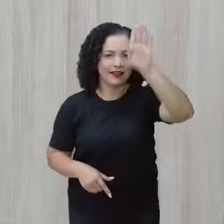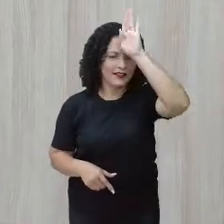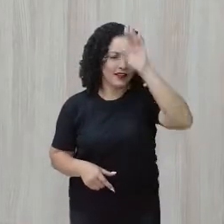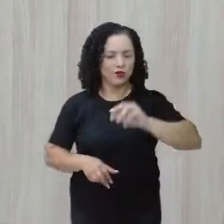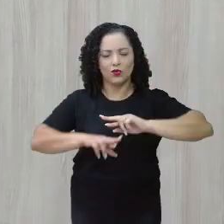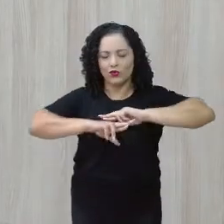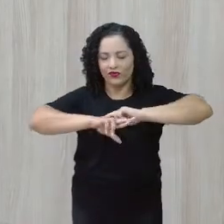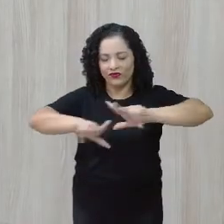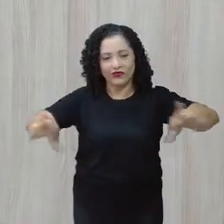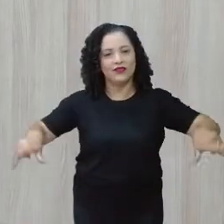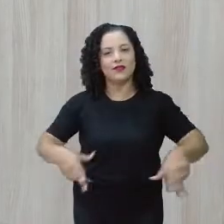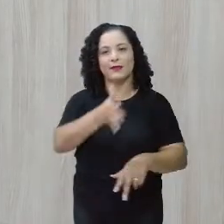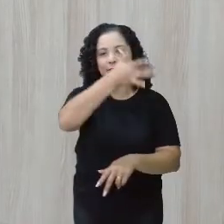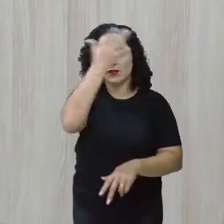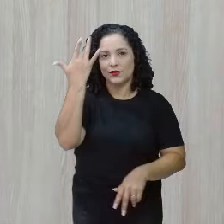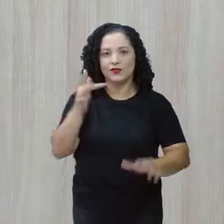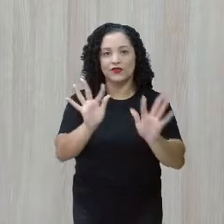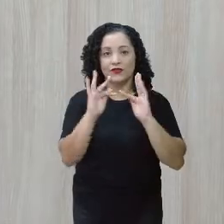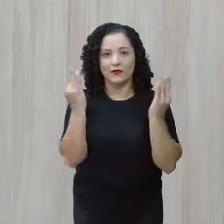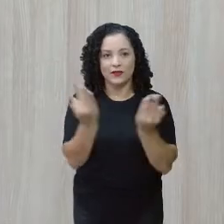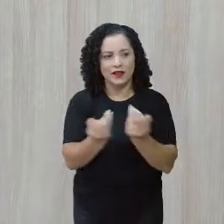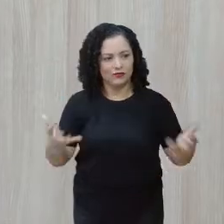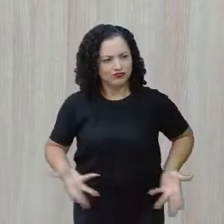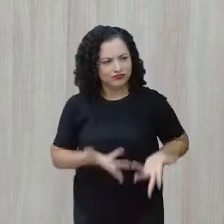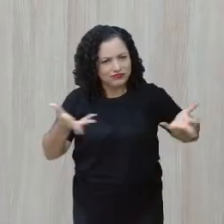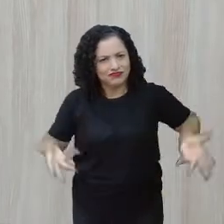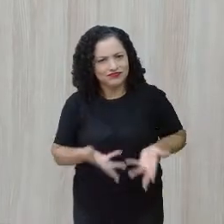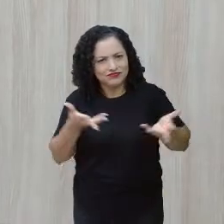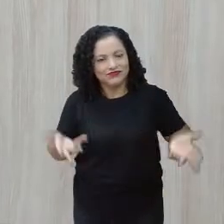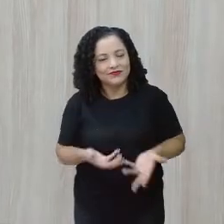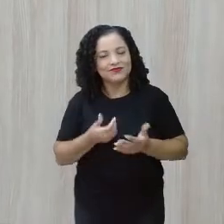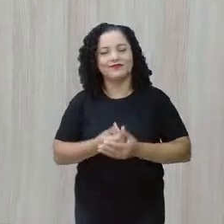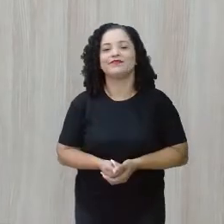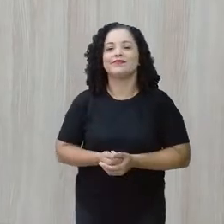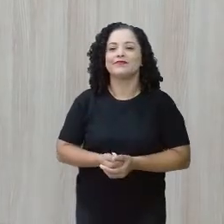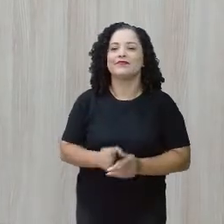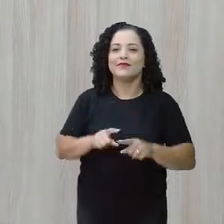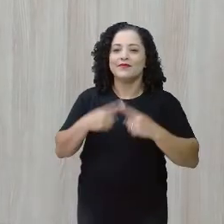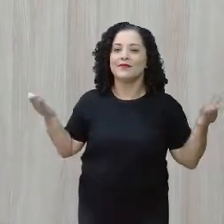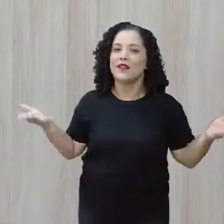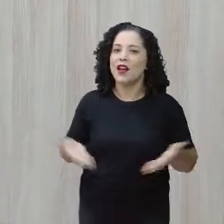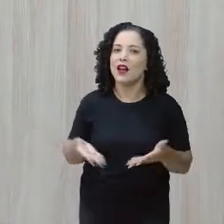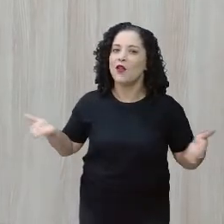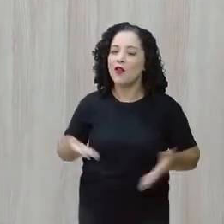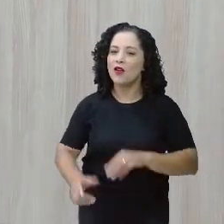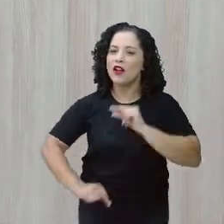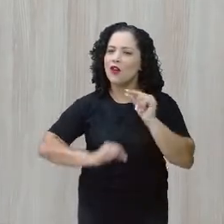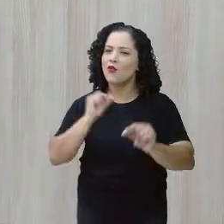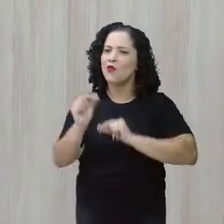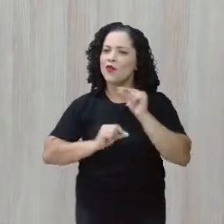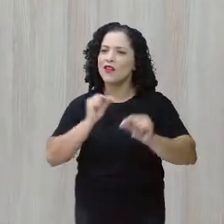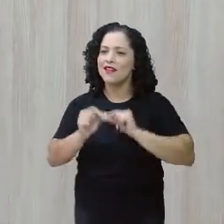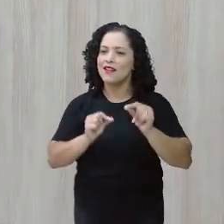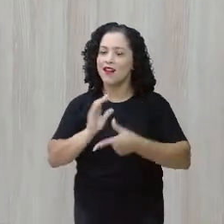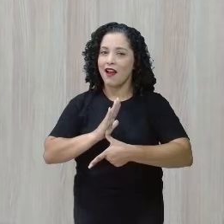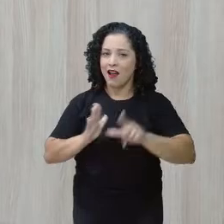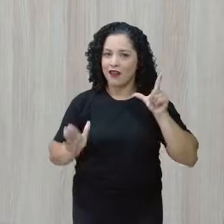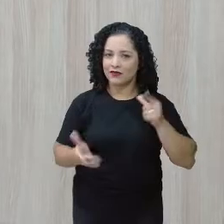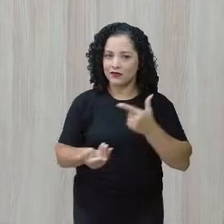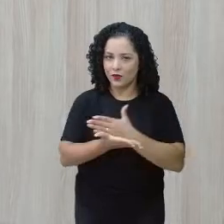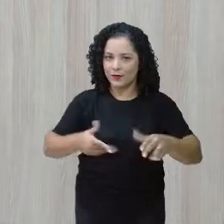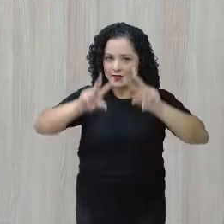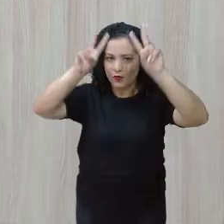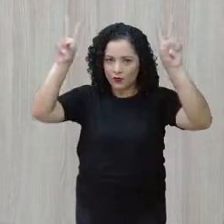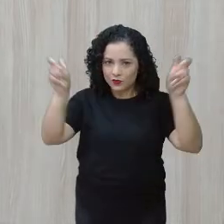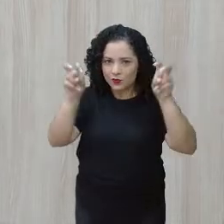incentivarem aí os familiares de vocês. Mas vamos lá, pessoal. Nós vamos aí, antes de começar esse assunto